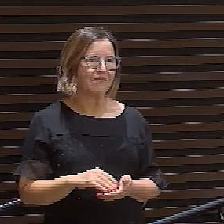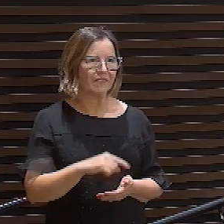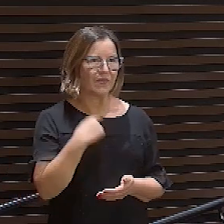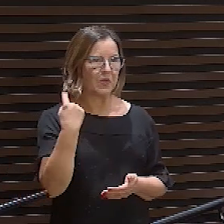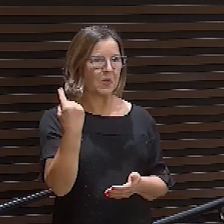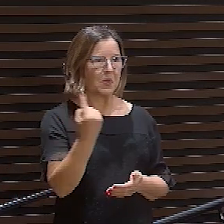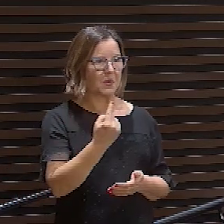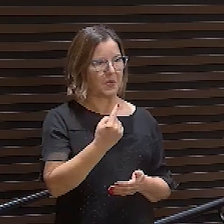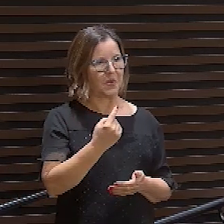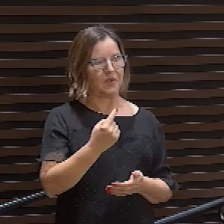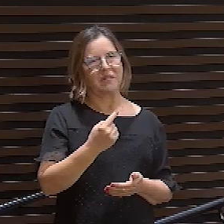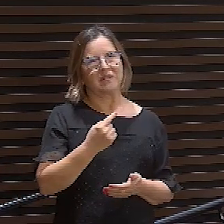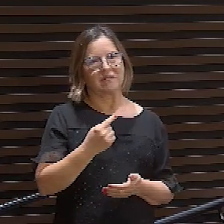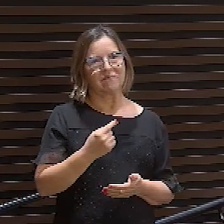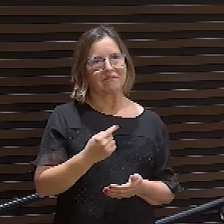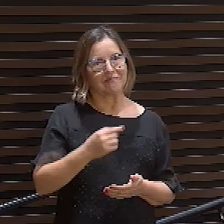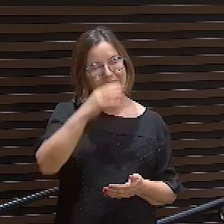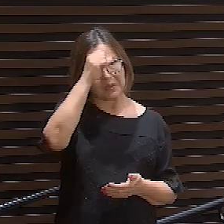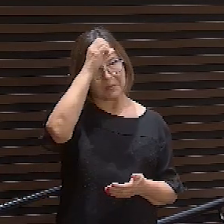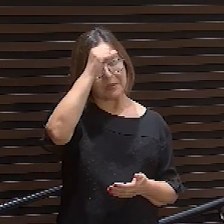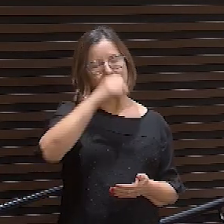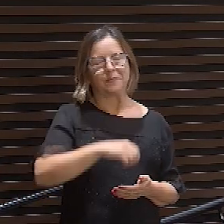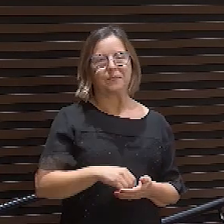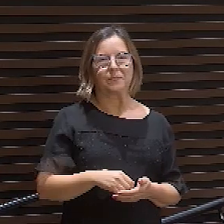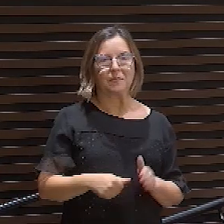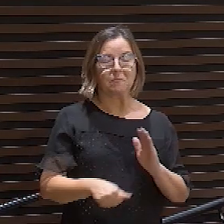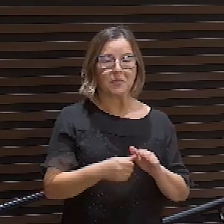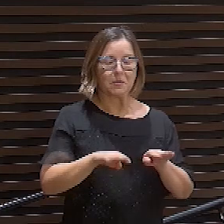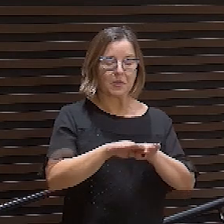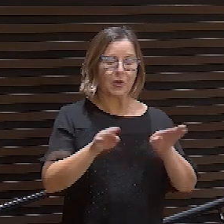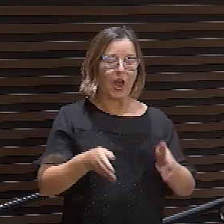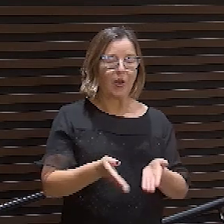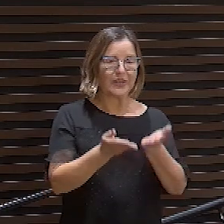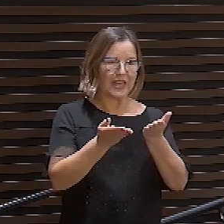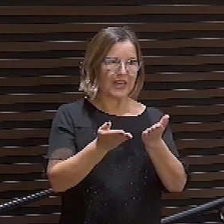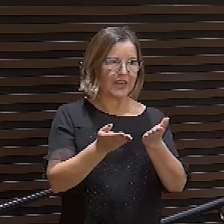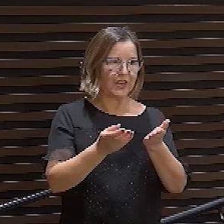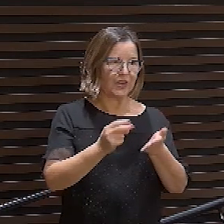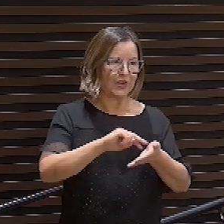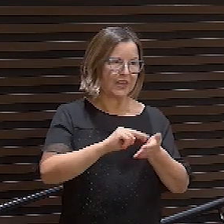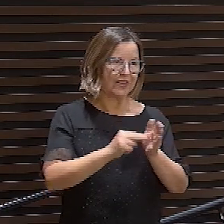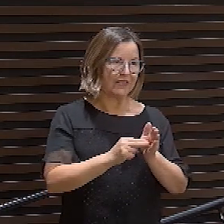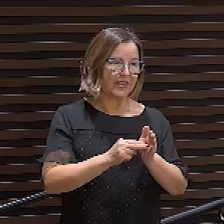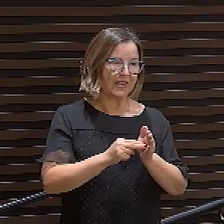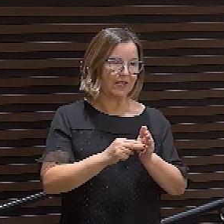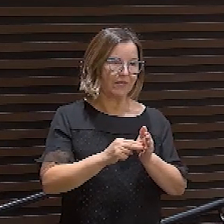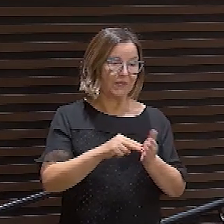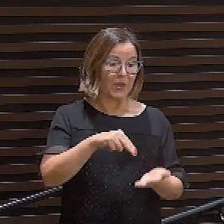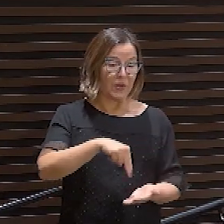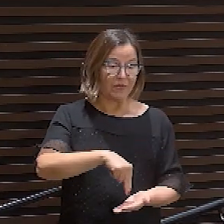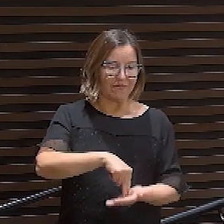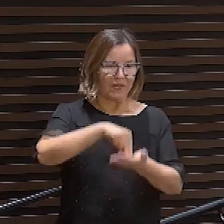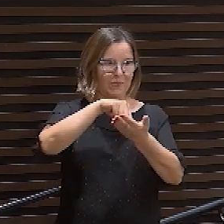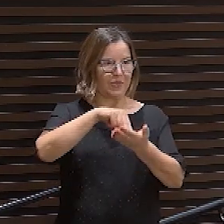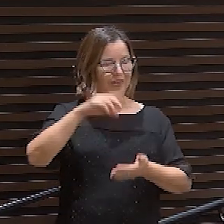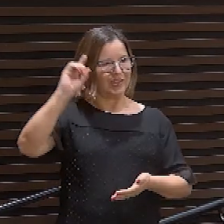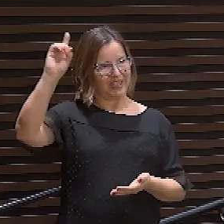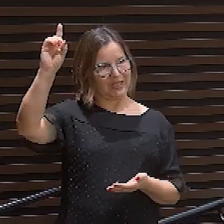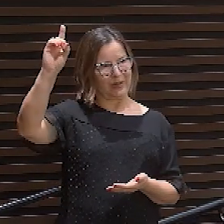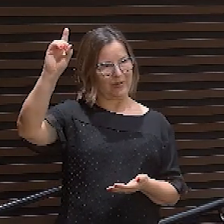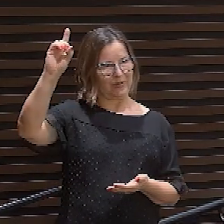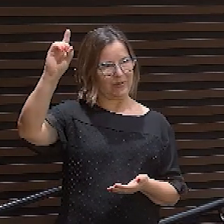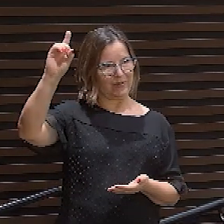ele tem como significado o suporte de Deus